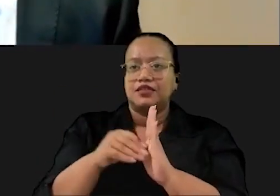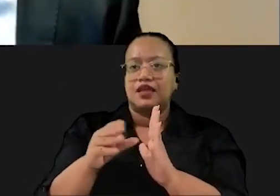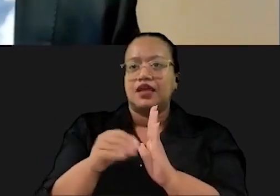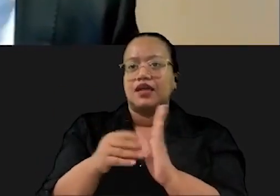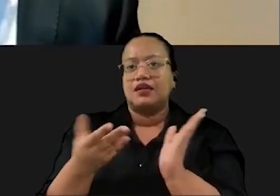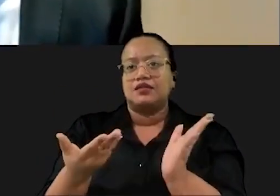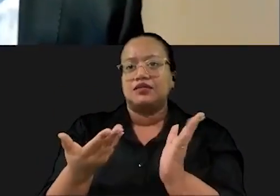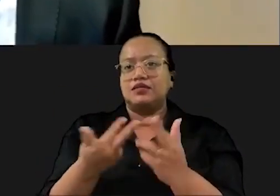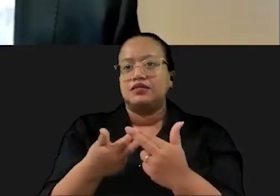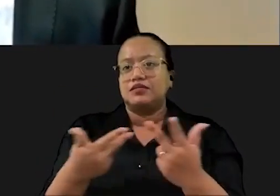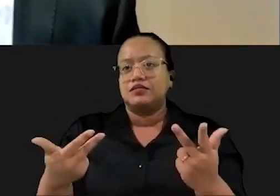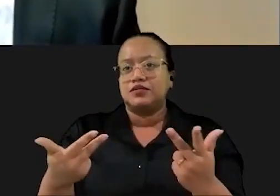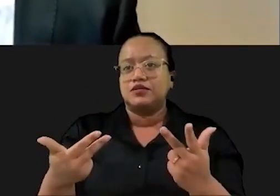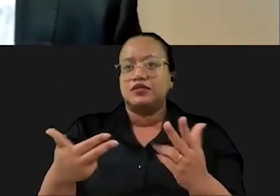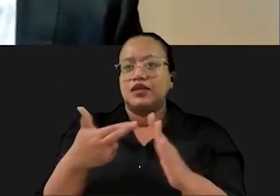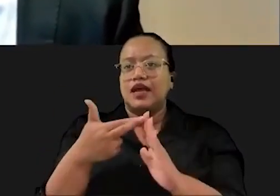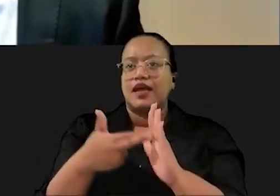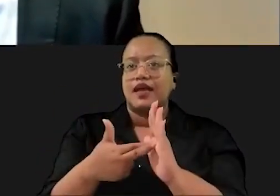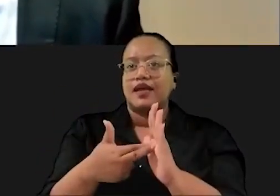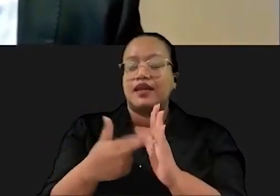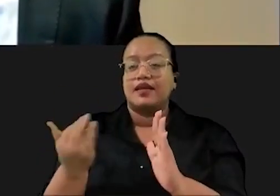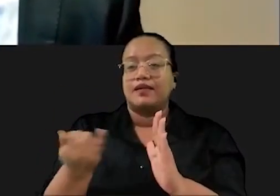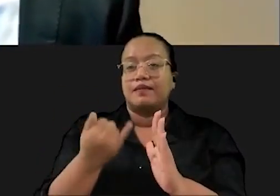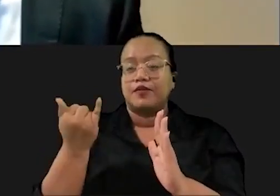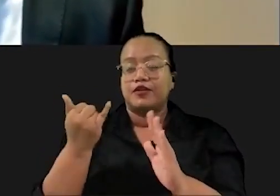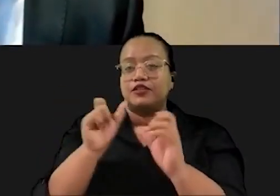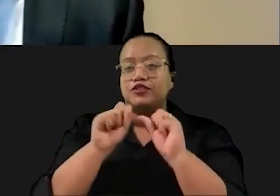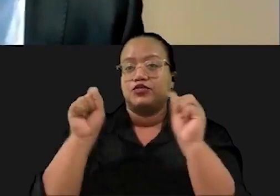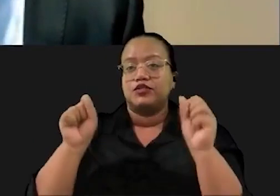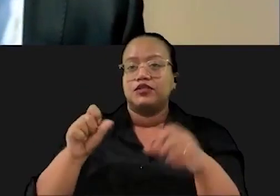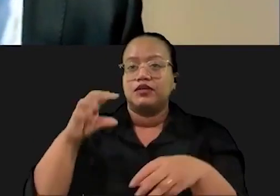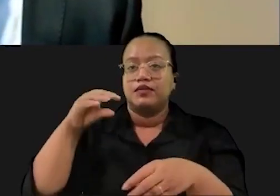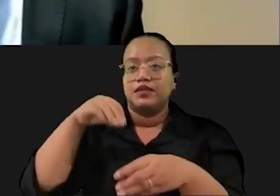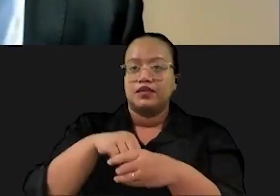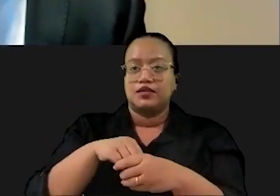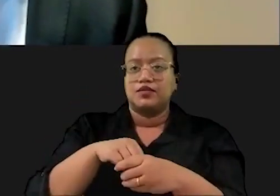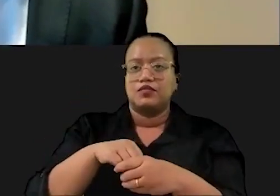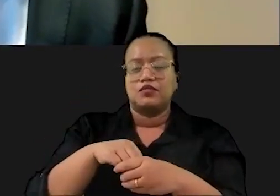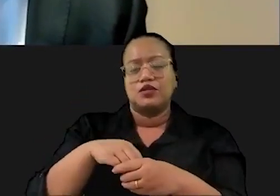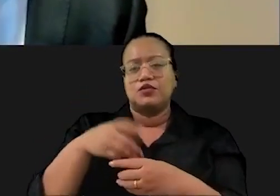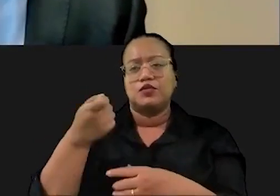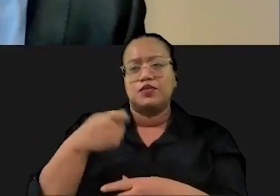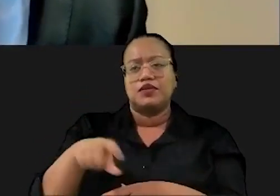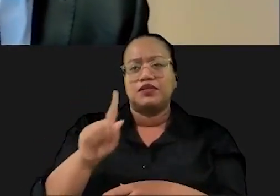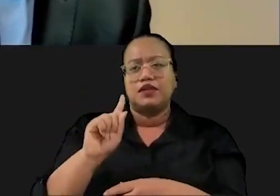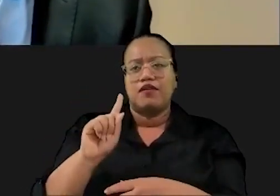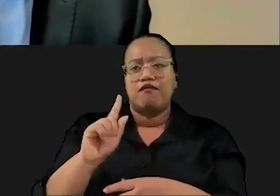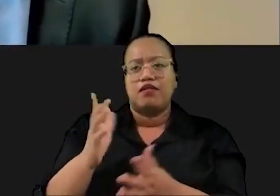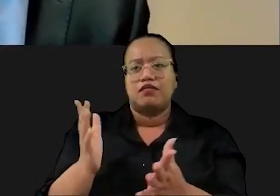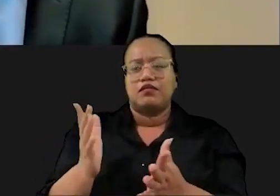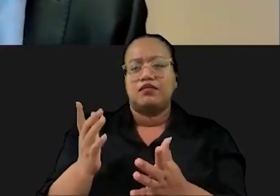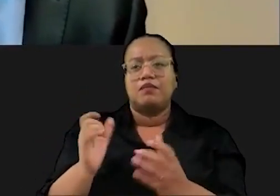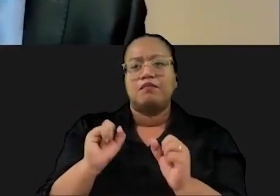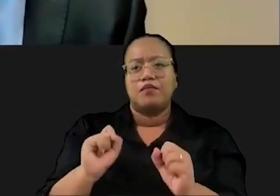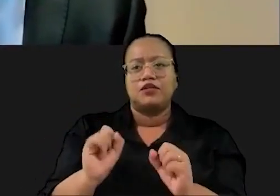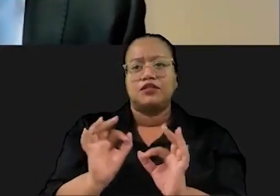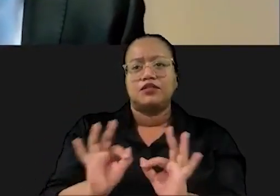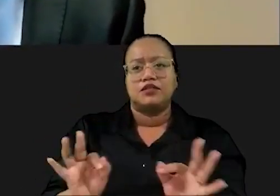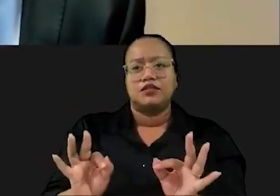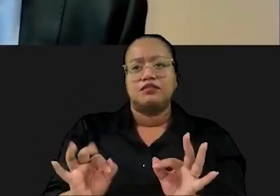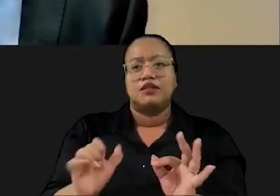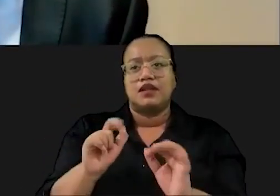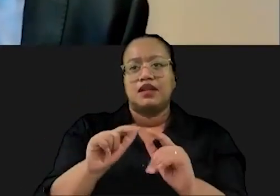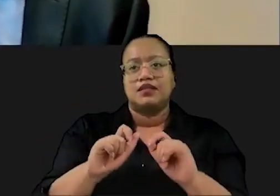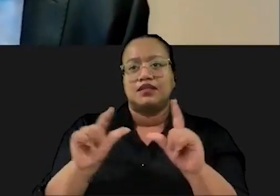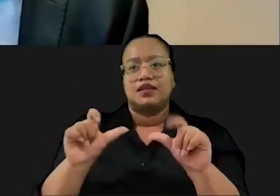sistema. Não deveria ser assim. Para eu alterar uma tela do sistema, deveria ser um procedimento muito simples. Eu deveria tratar uma tela do sistema